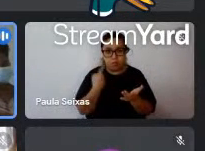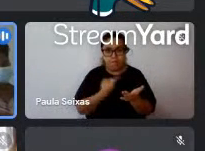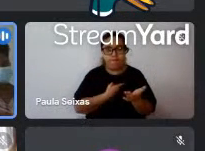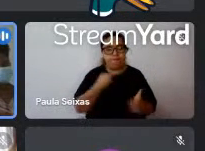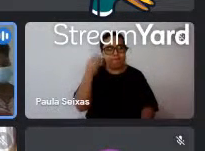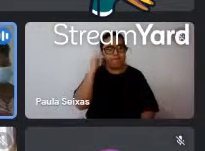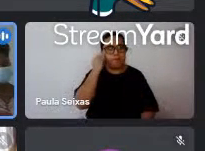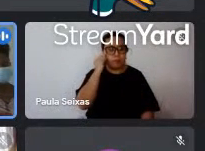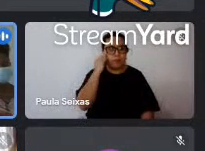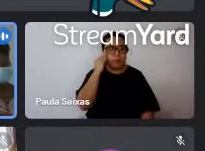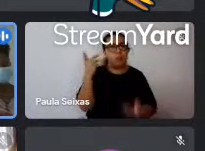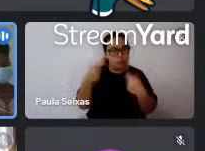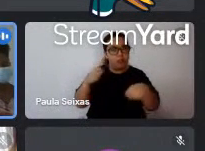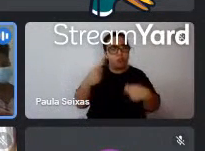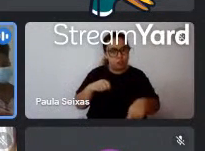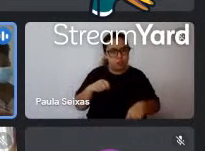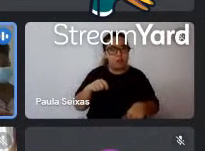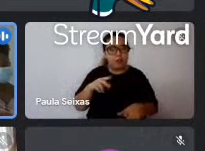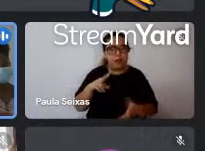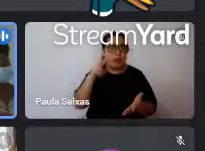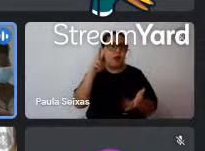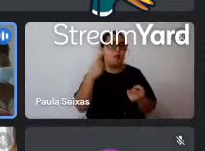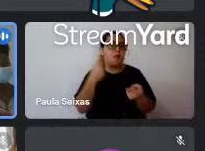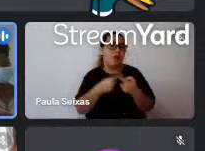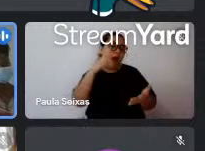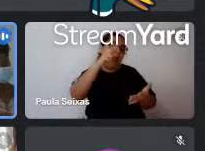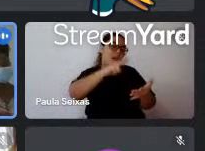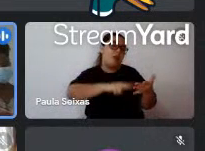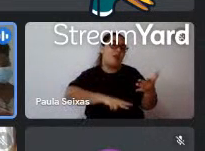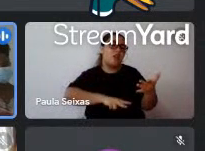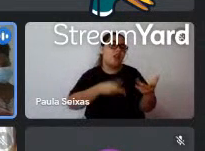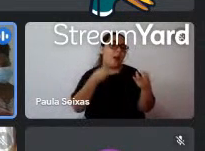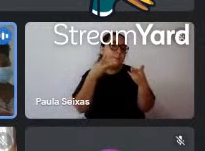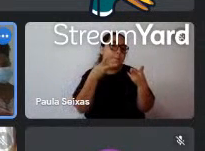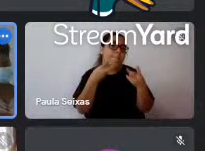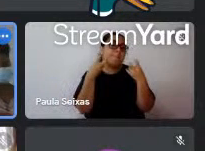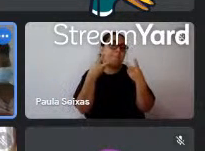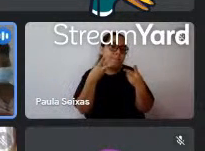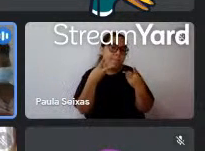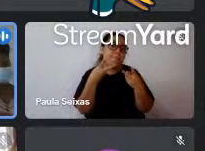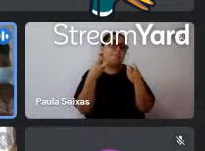entende que é necessário para que o leitor lusófono perceba, né,